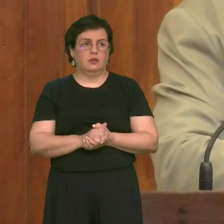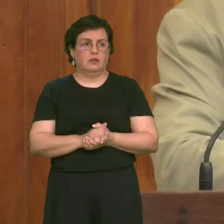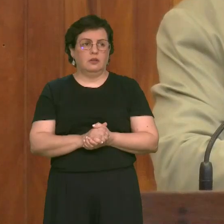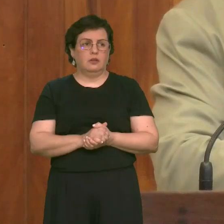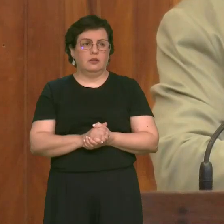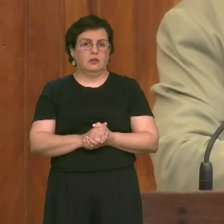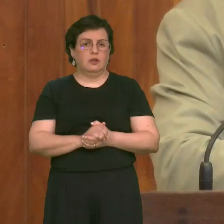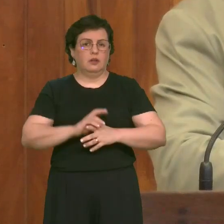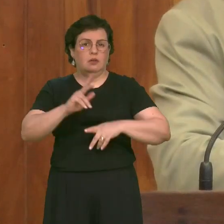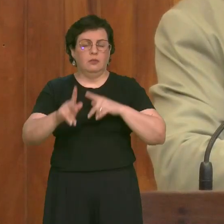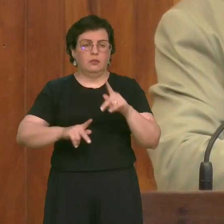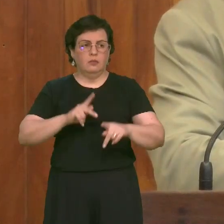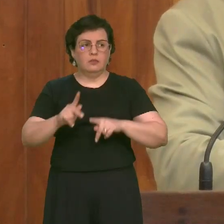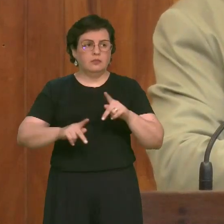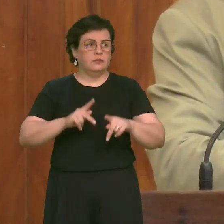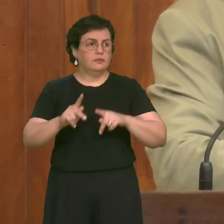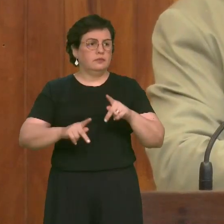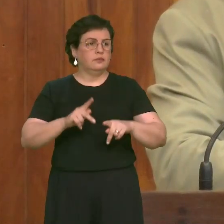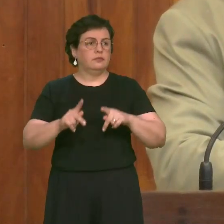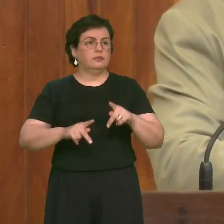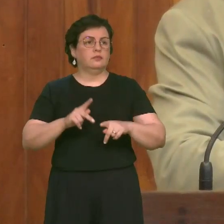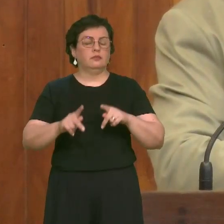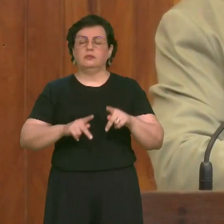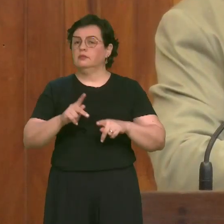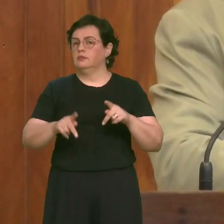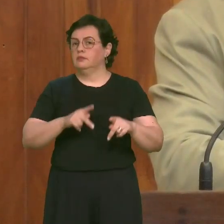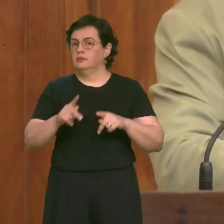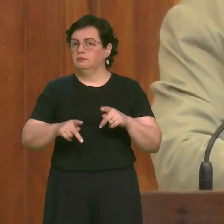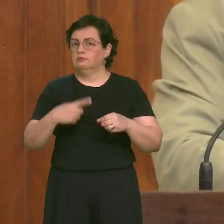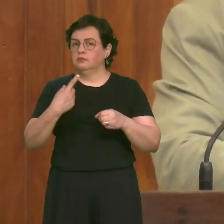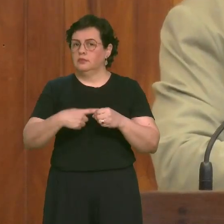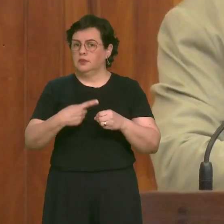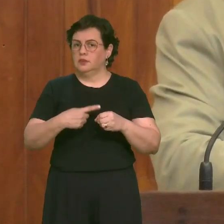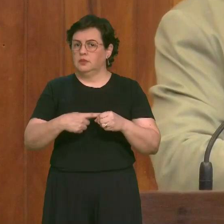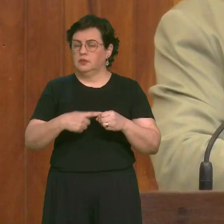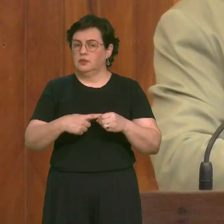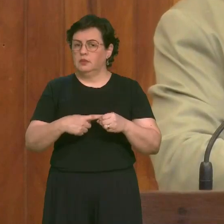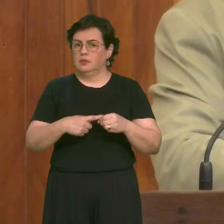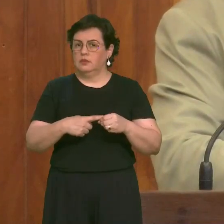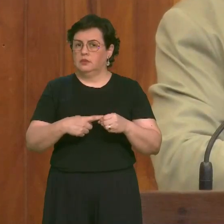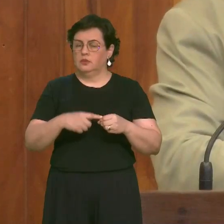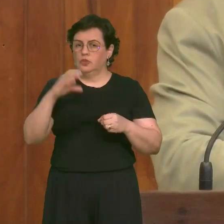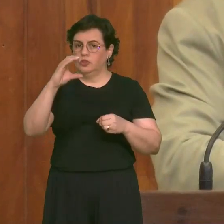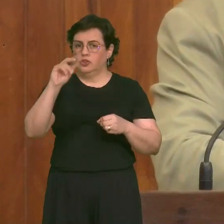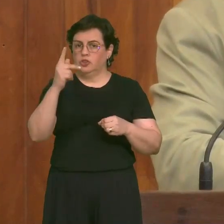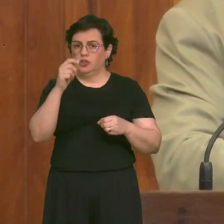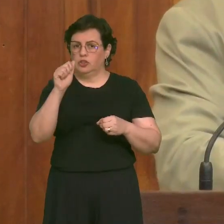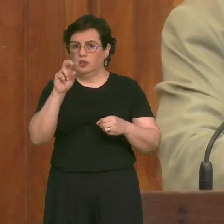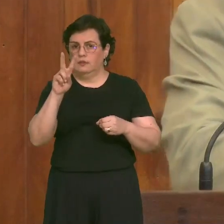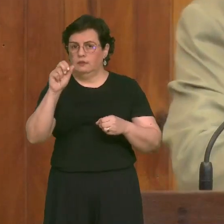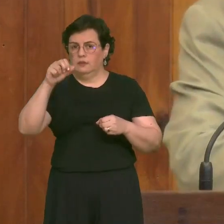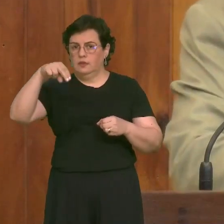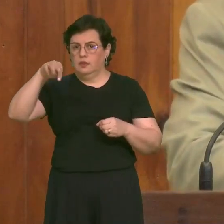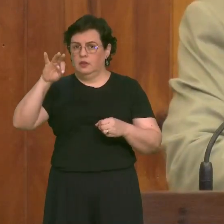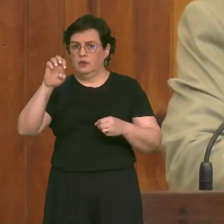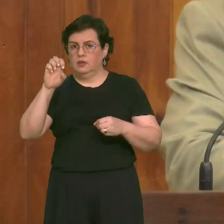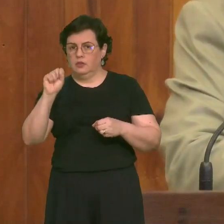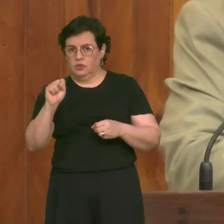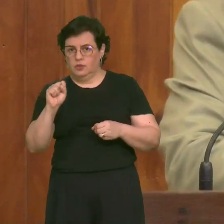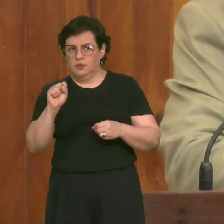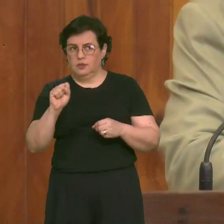a população de Chavantes a cidade de Xavantes Xavantes mas